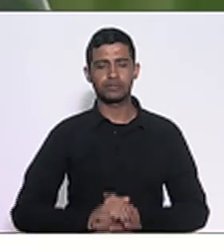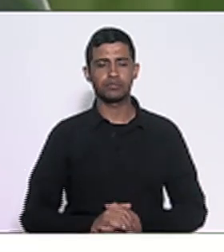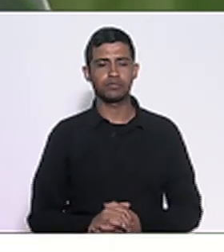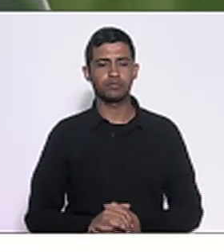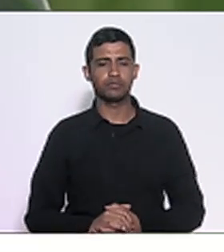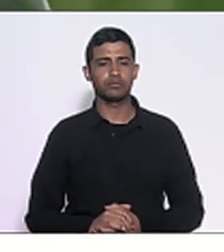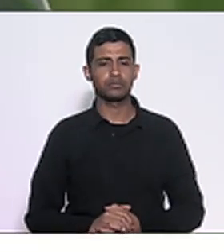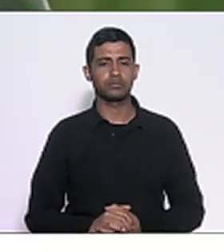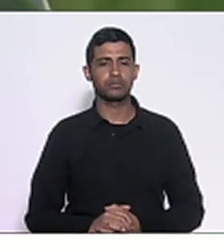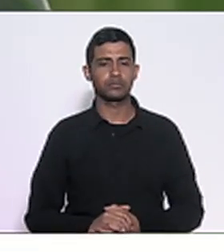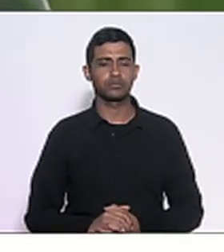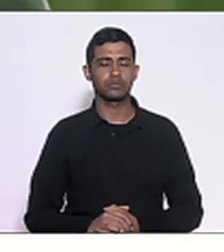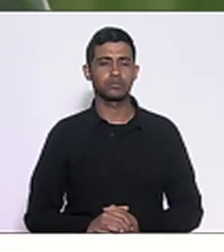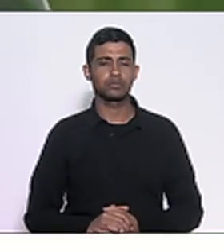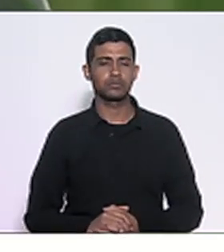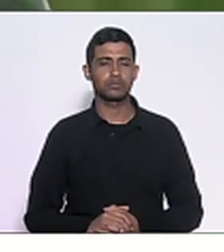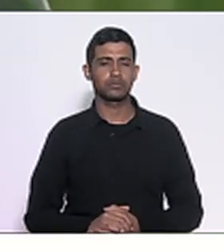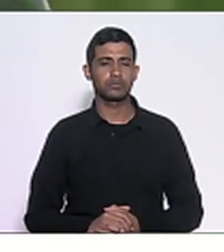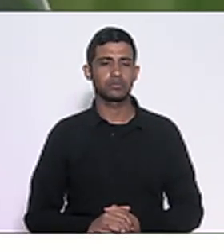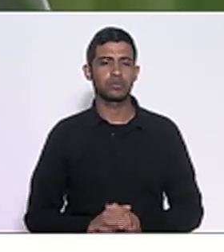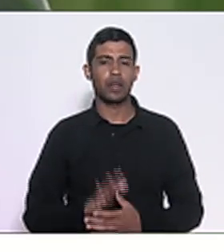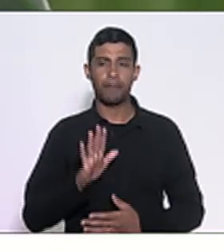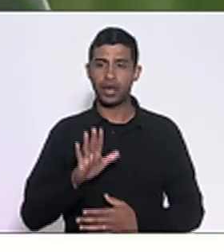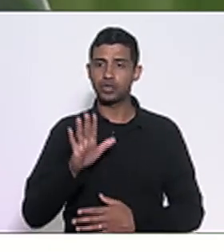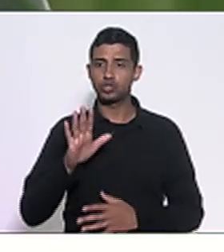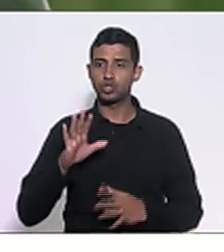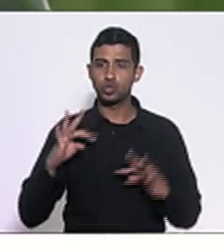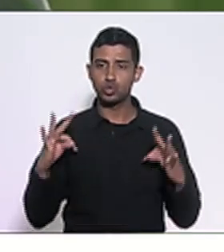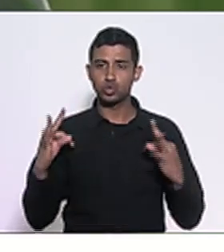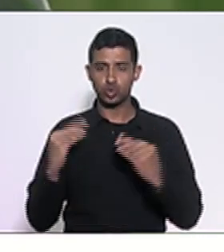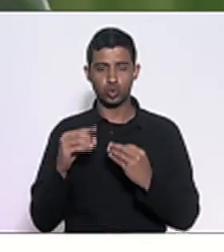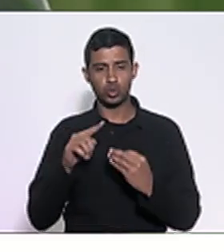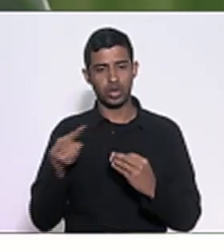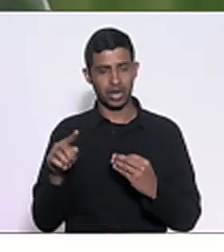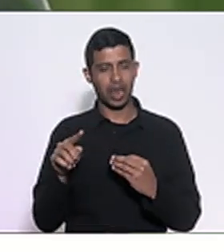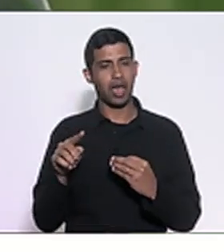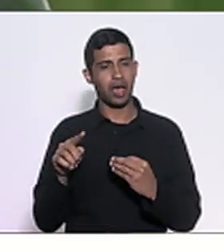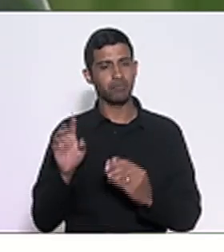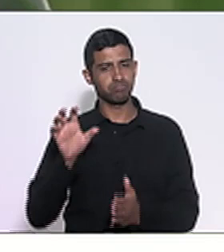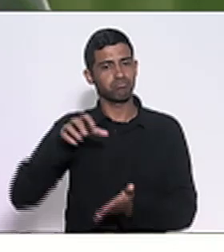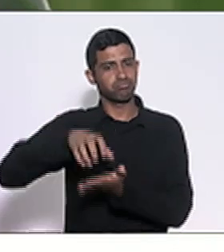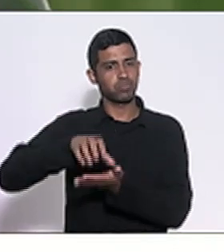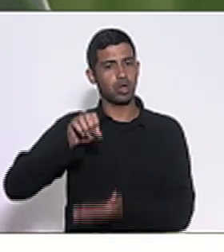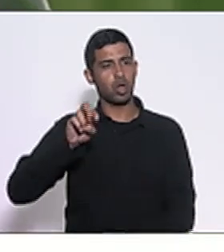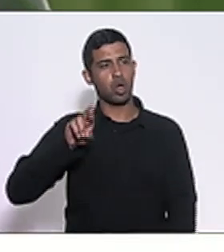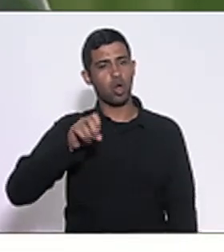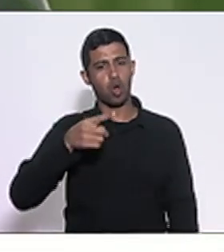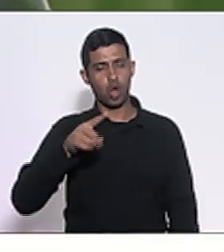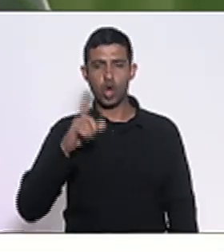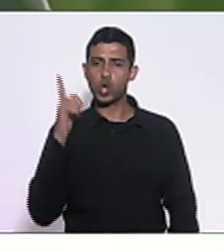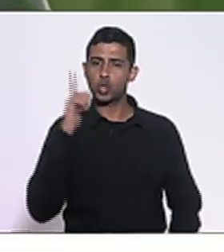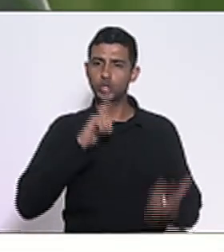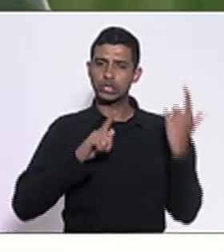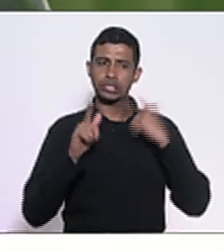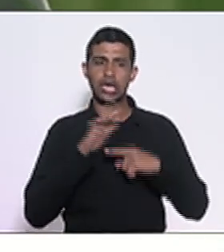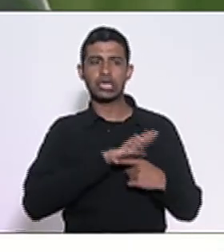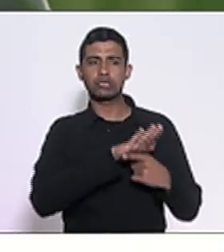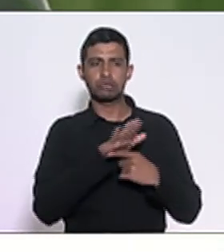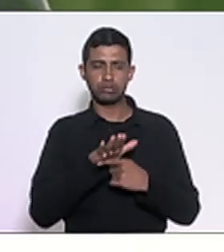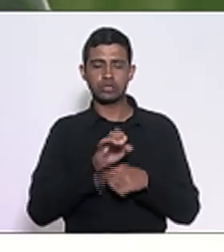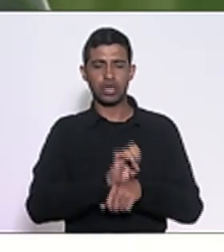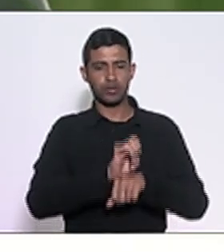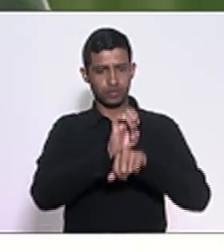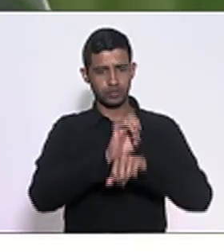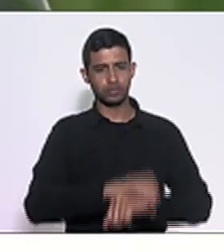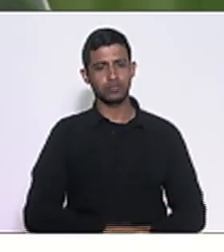No geral, o órgão vem atendendo às necessidades do Estado. Eu brinco com muitos lá que trabalham conosco,